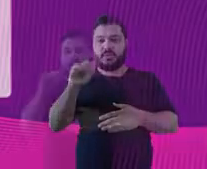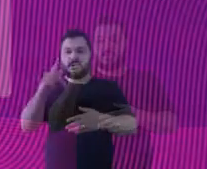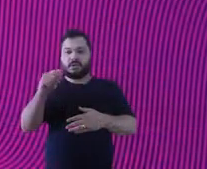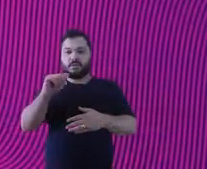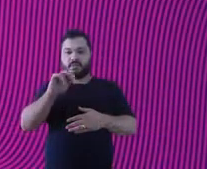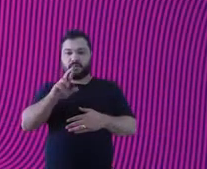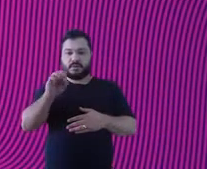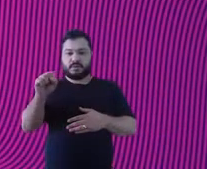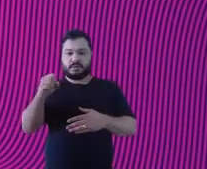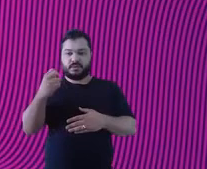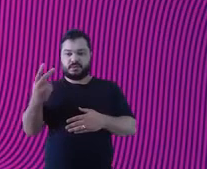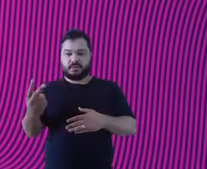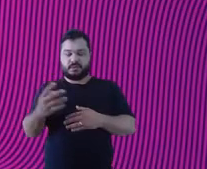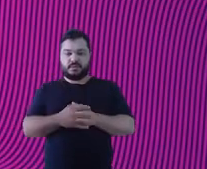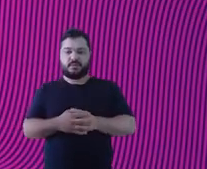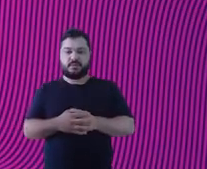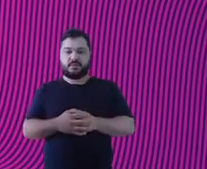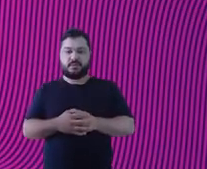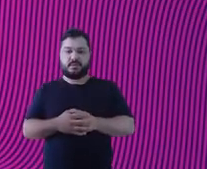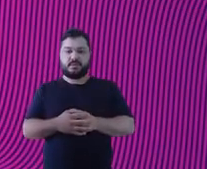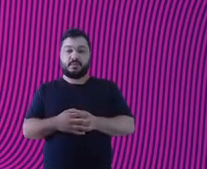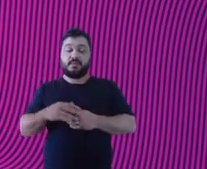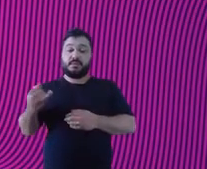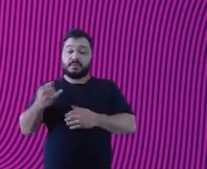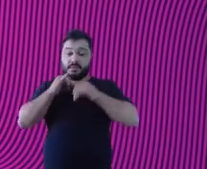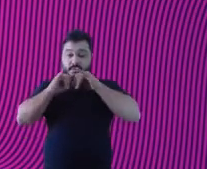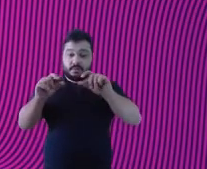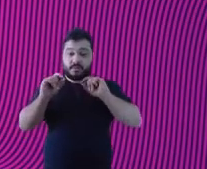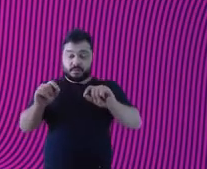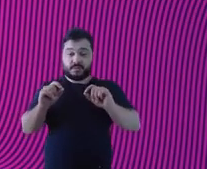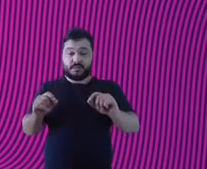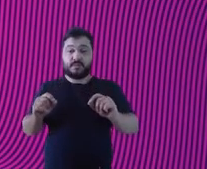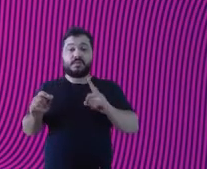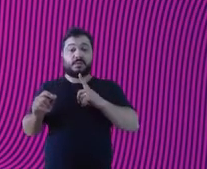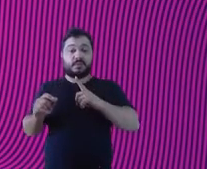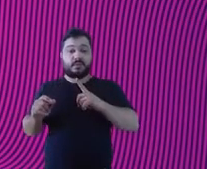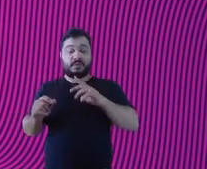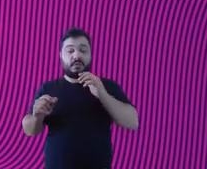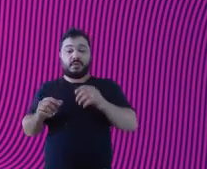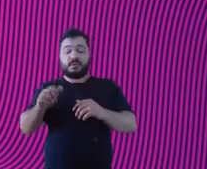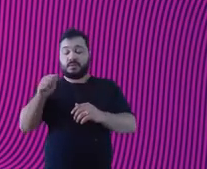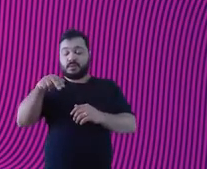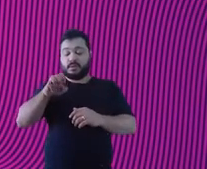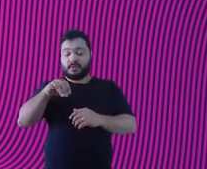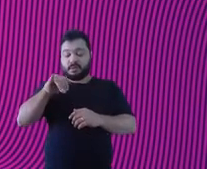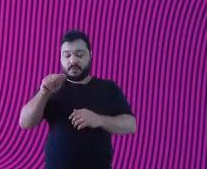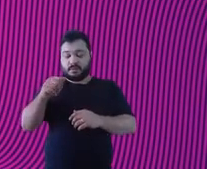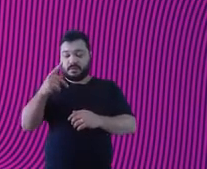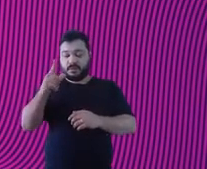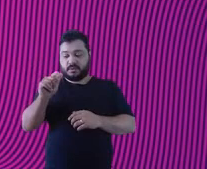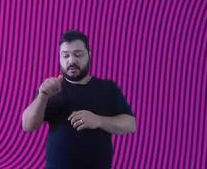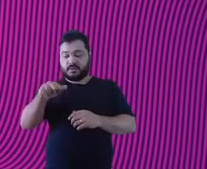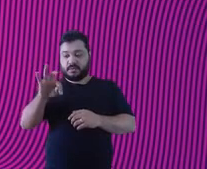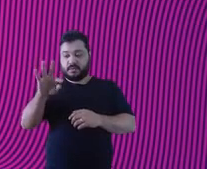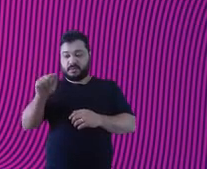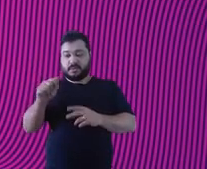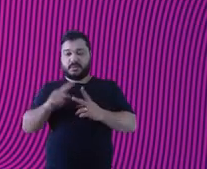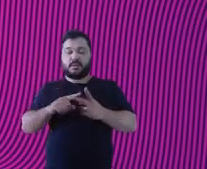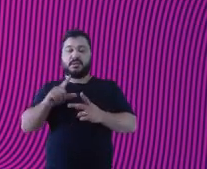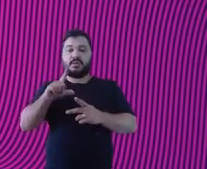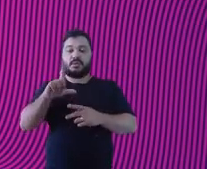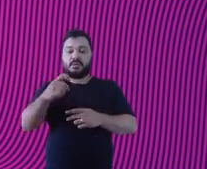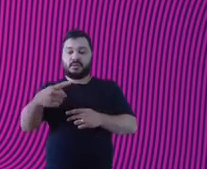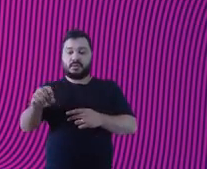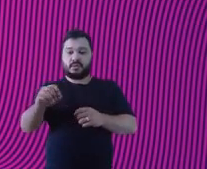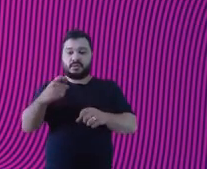de 2, e vale ressaltar que na admissão ele tinha, né, anemia, plaquetopenia, hipercalcemia, lesão óssea